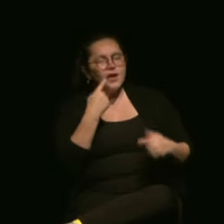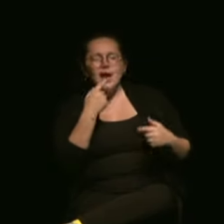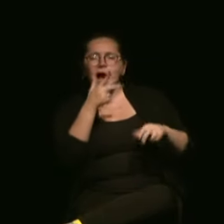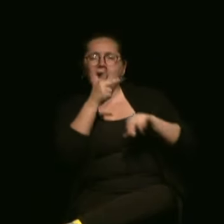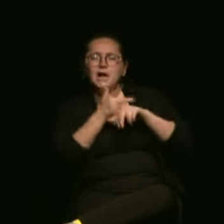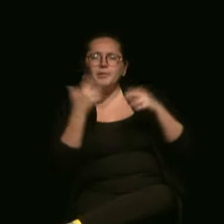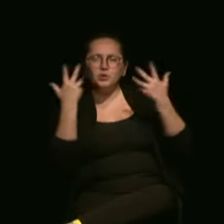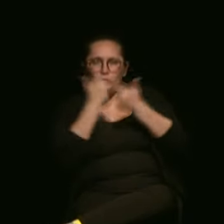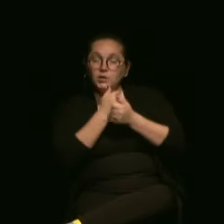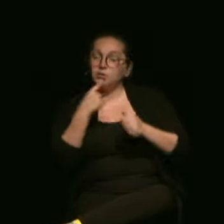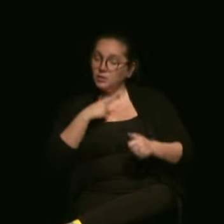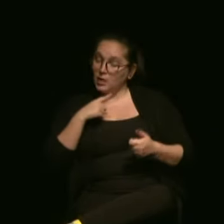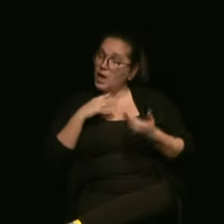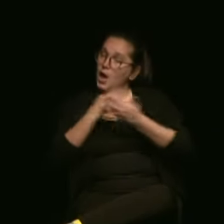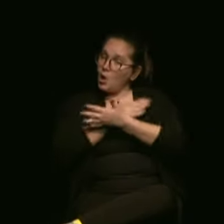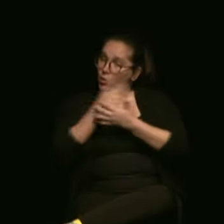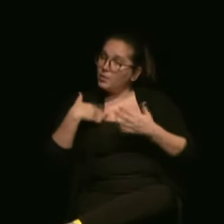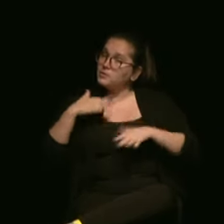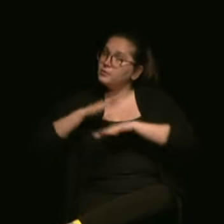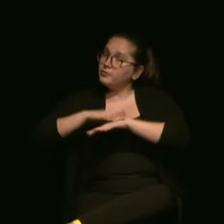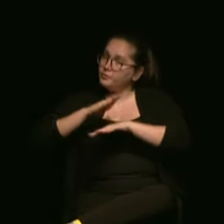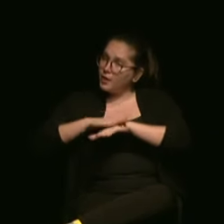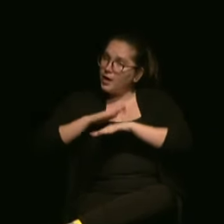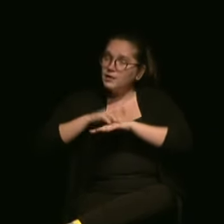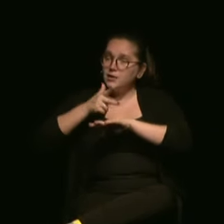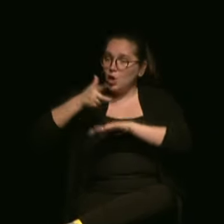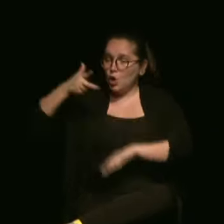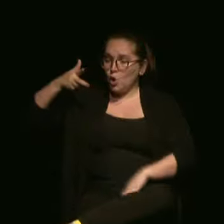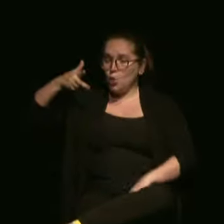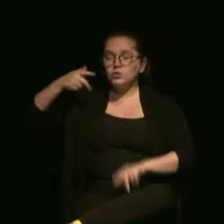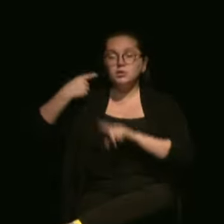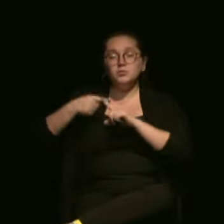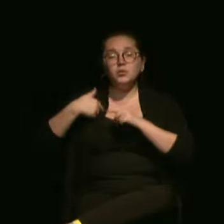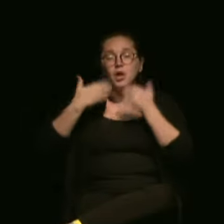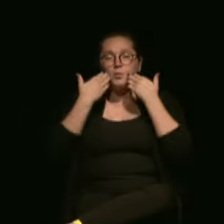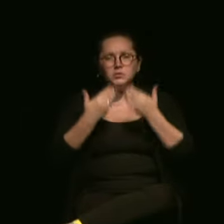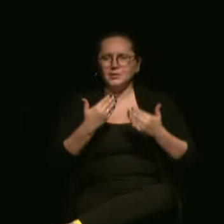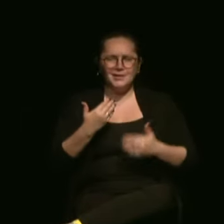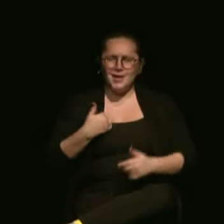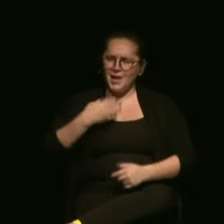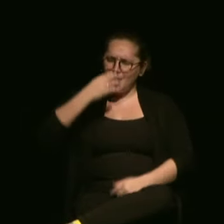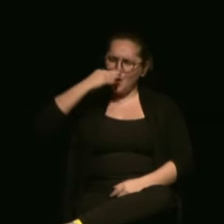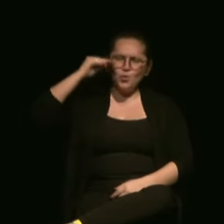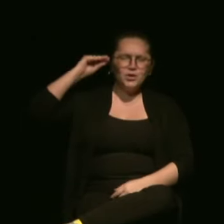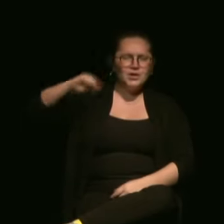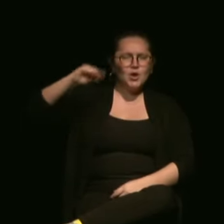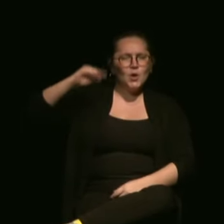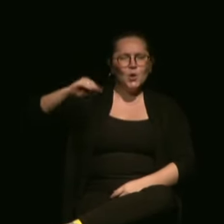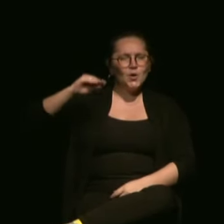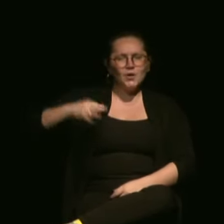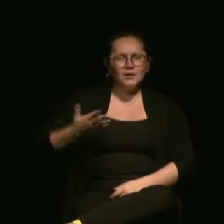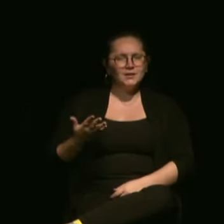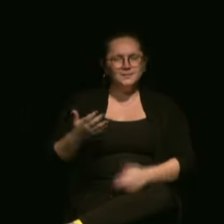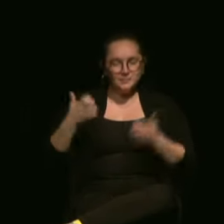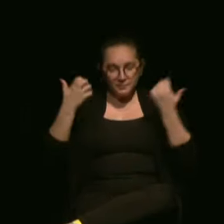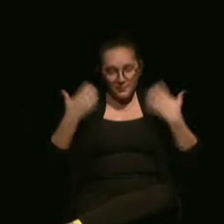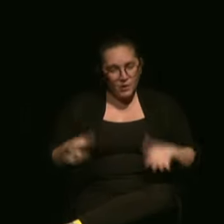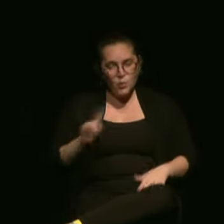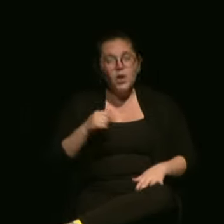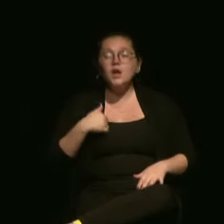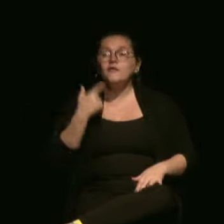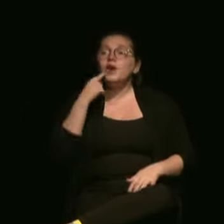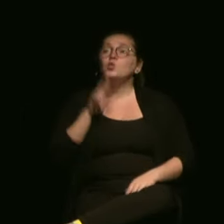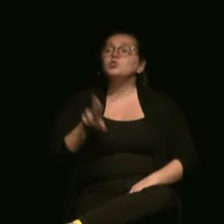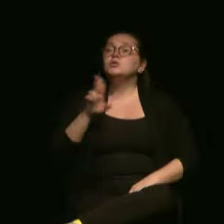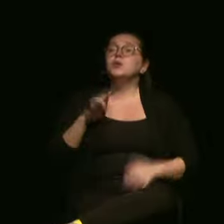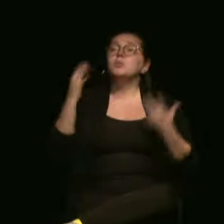tal, e tem gente que faz, tem um plano que filma de longe porque a câmera não pode aparecer. Eu ignoro esse tipo de coisa, que seria em função da beleza,